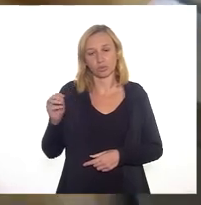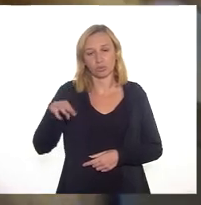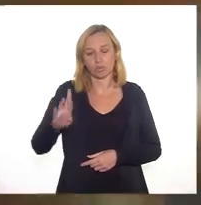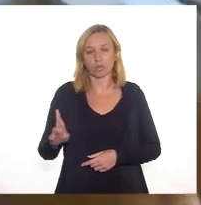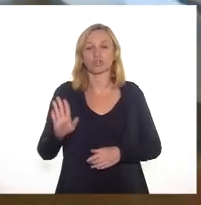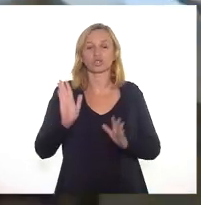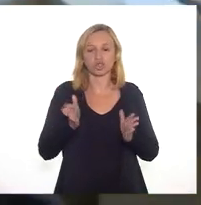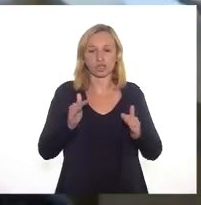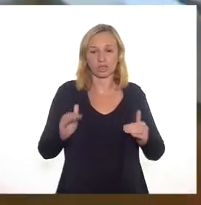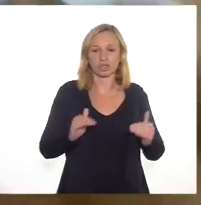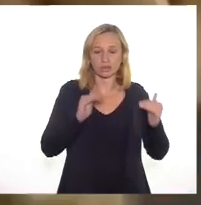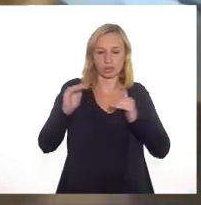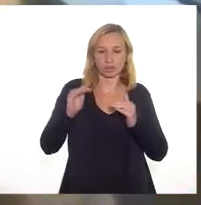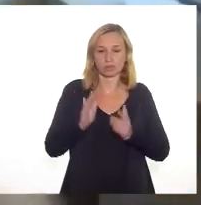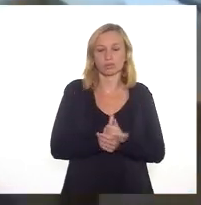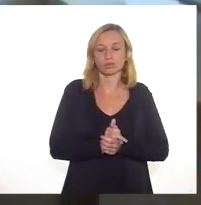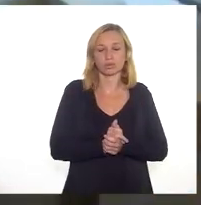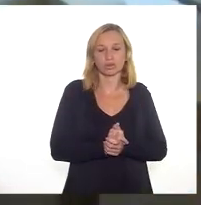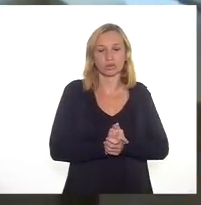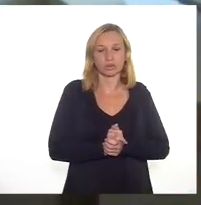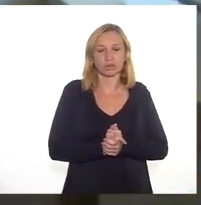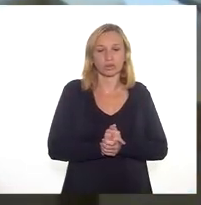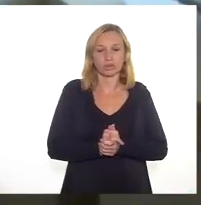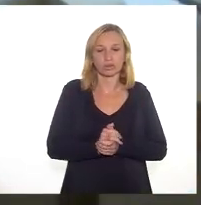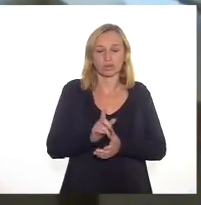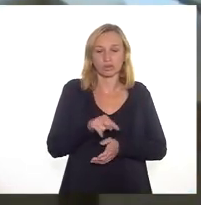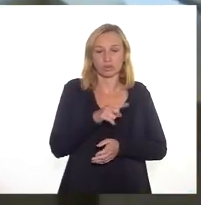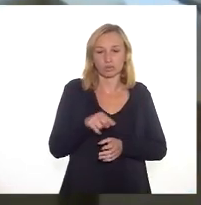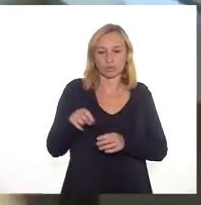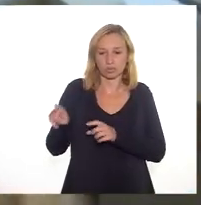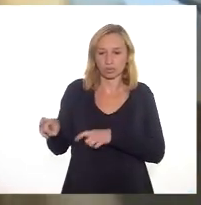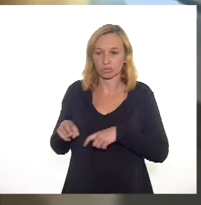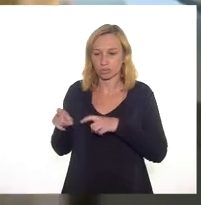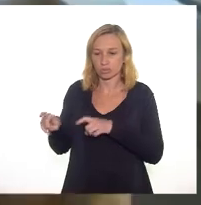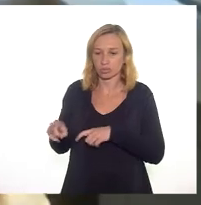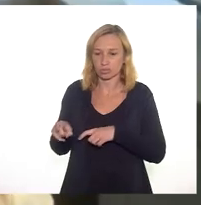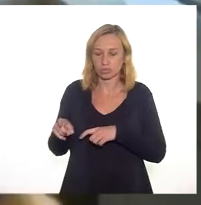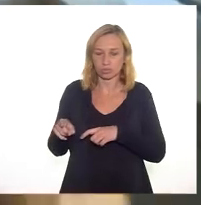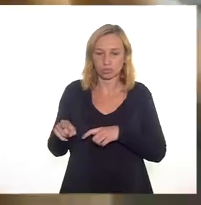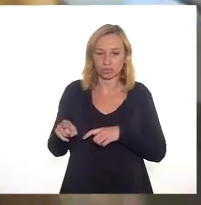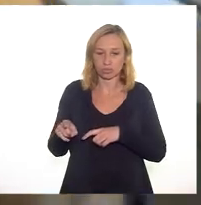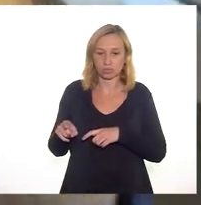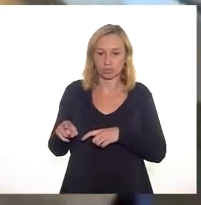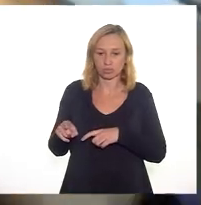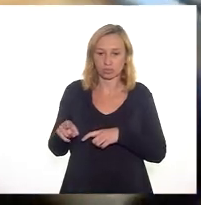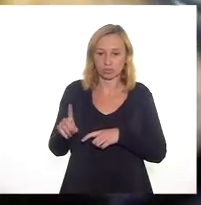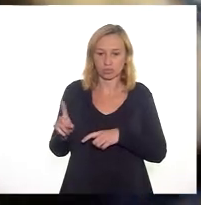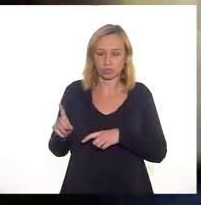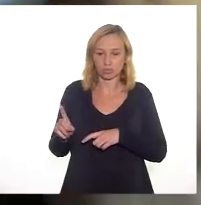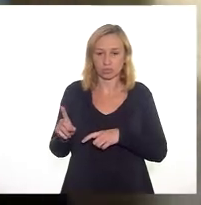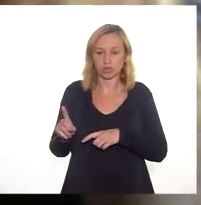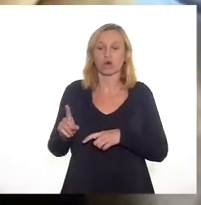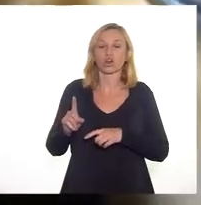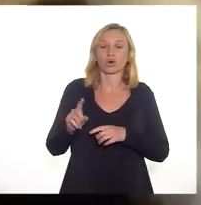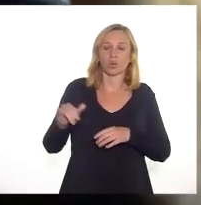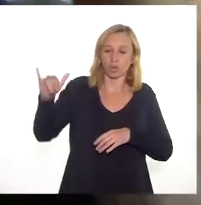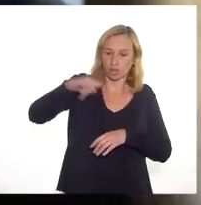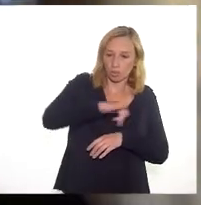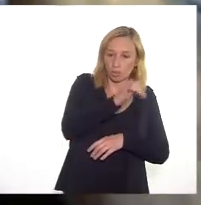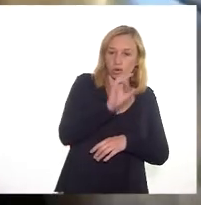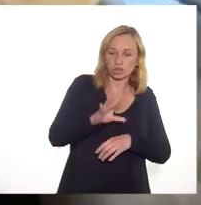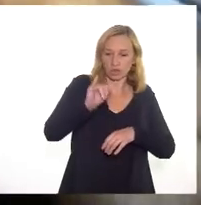Então, excluiu-se os aeroportos da capital, que só tem 2, que não sejam